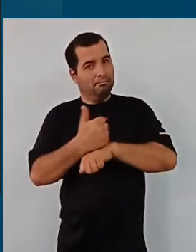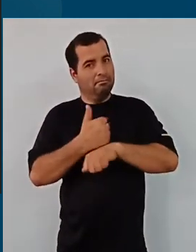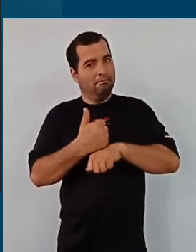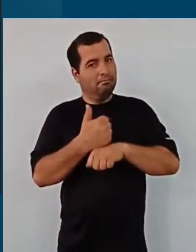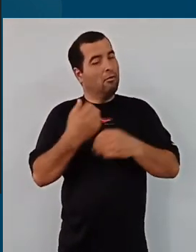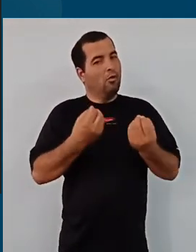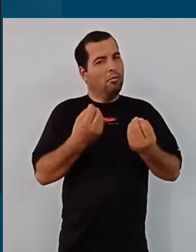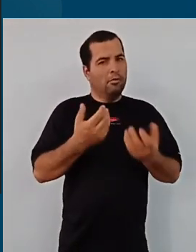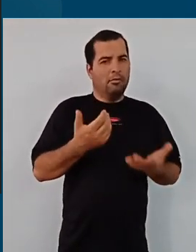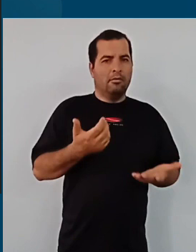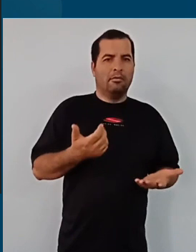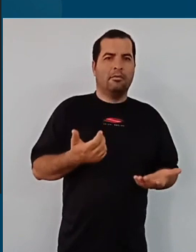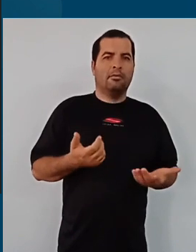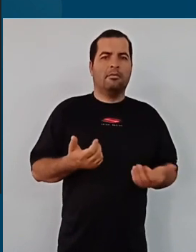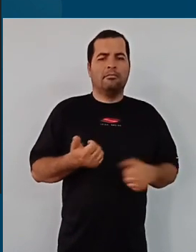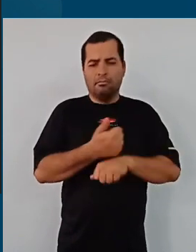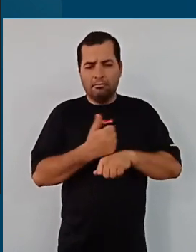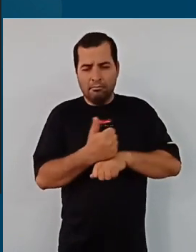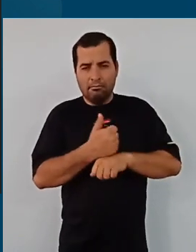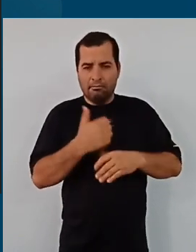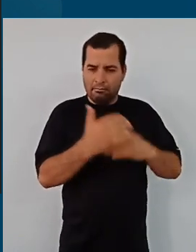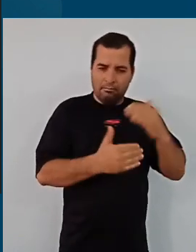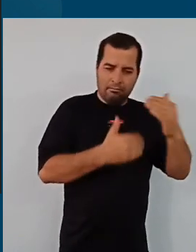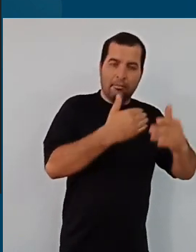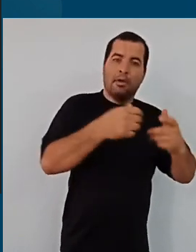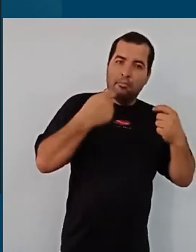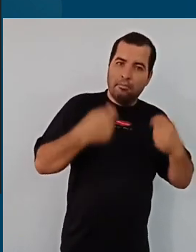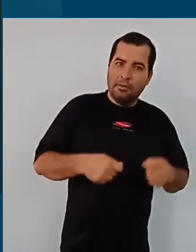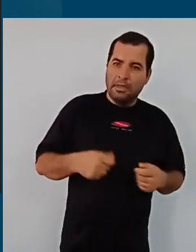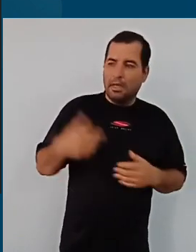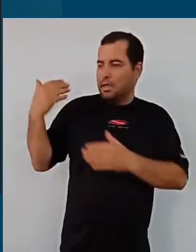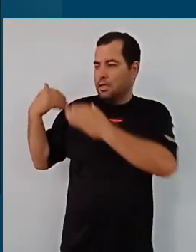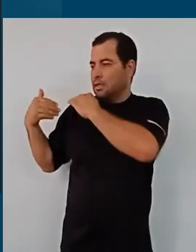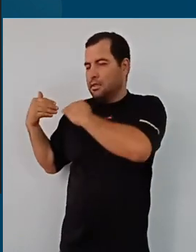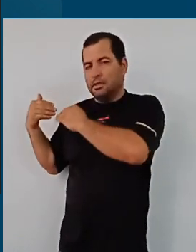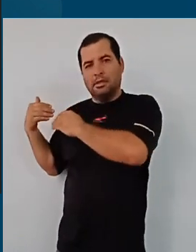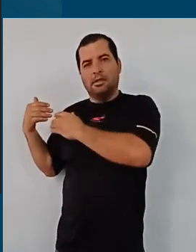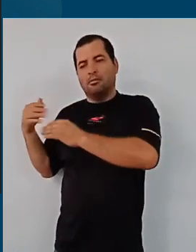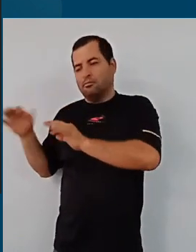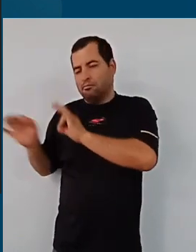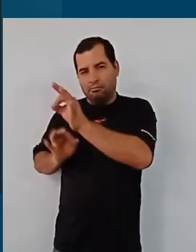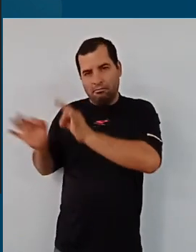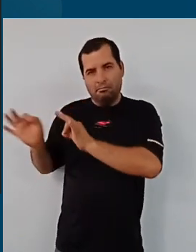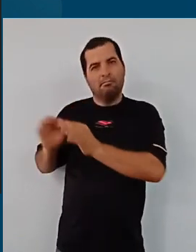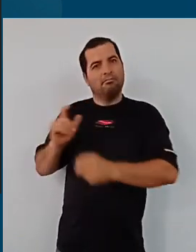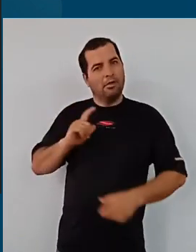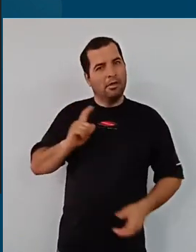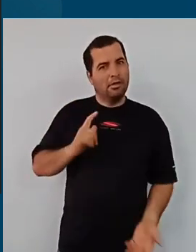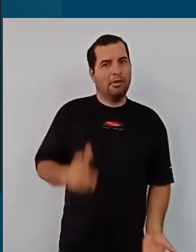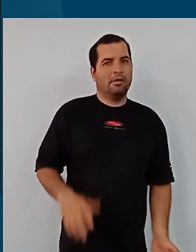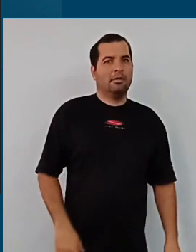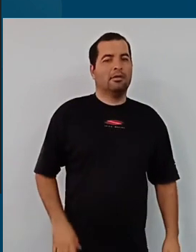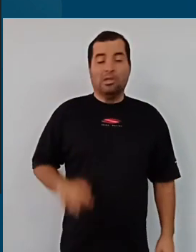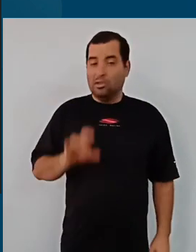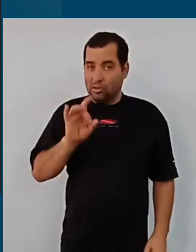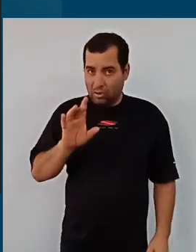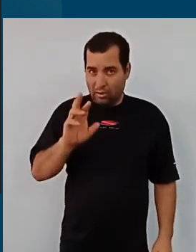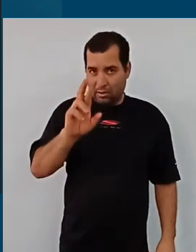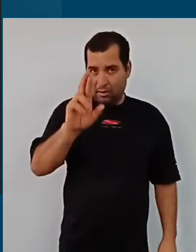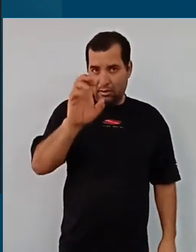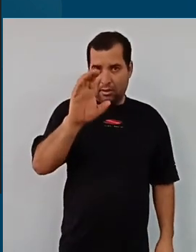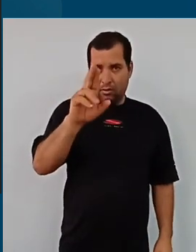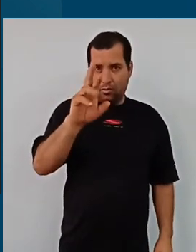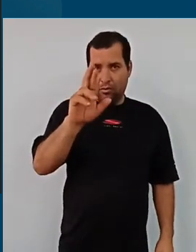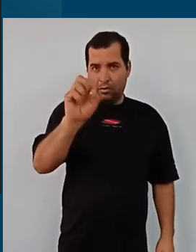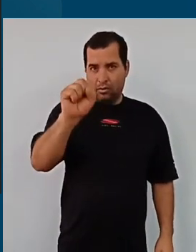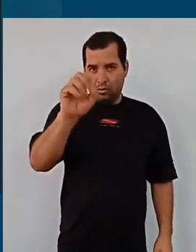Desenvolvimento de competências pressupõe recursos mobilizados, mas não basta ter os recursos. E o que